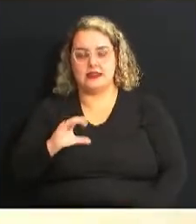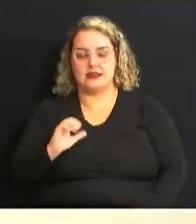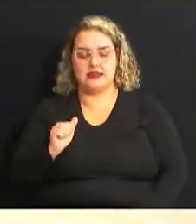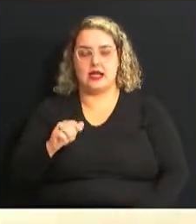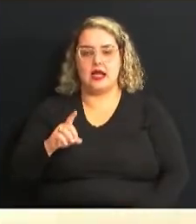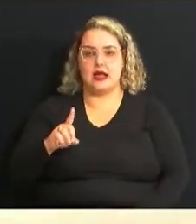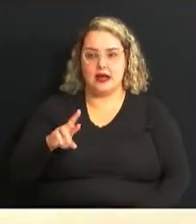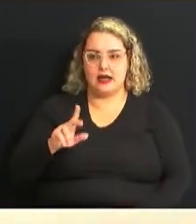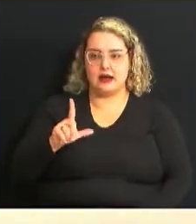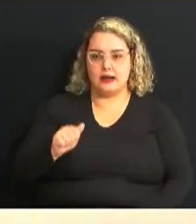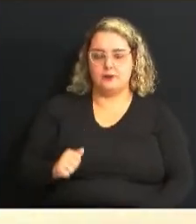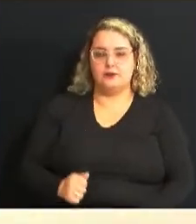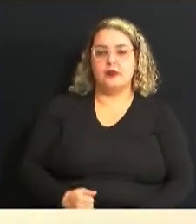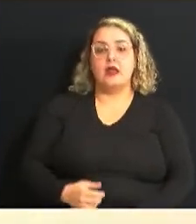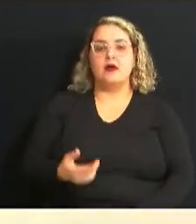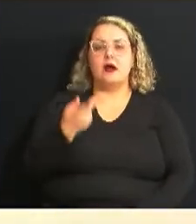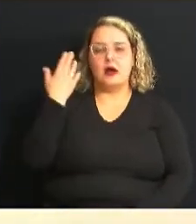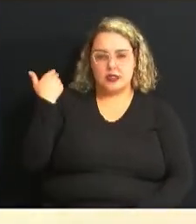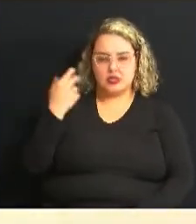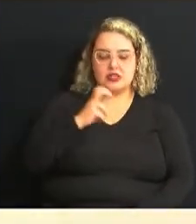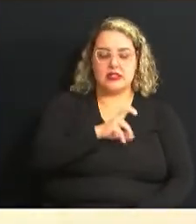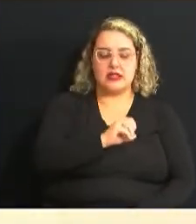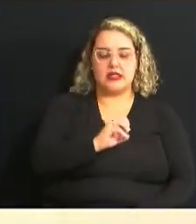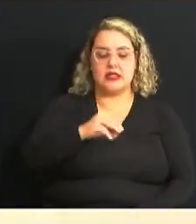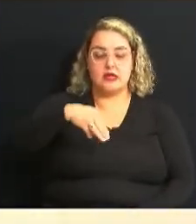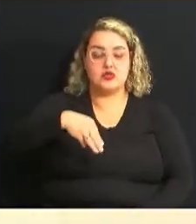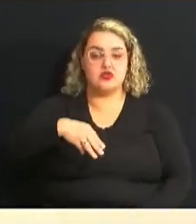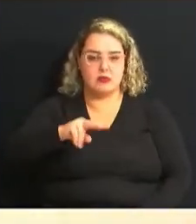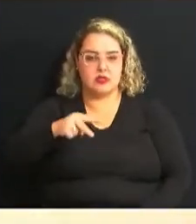1.000 metros, essa alteração. Até por conta